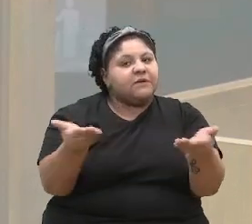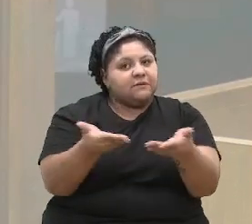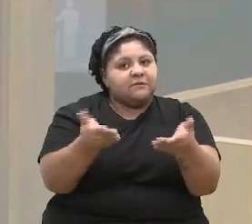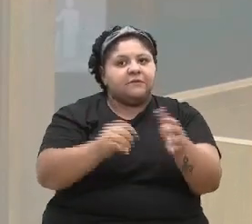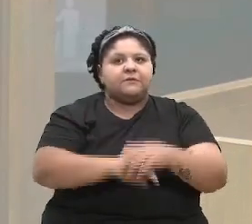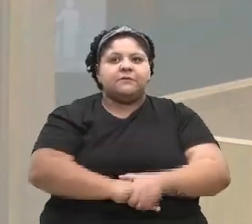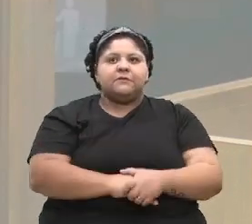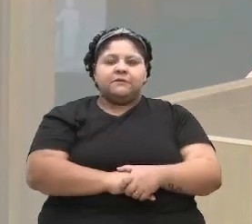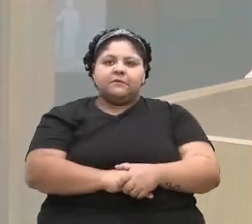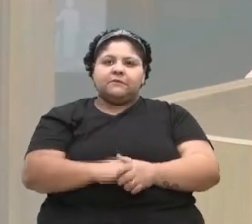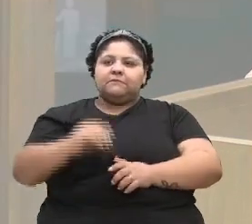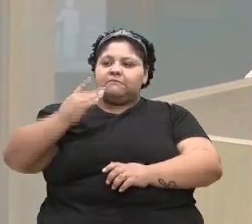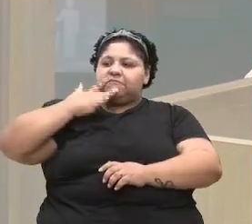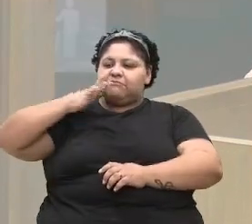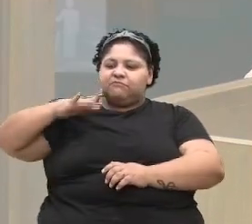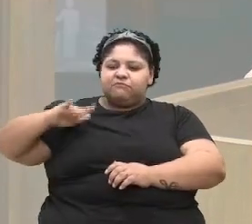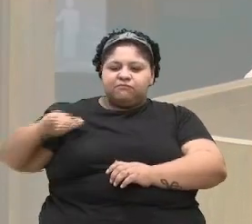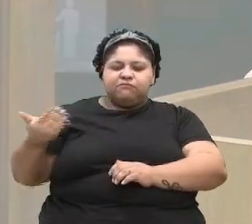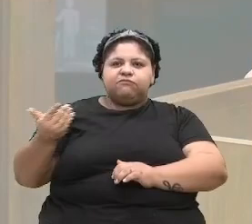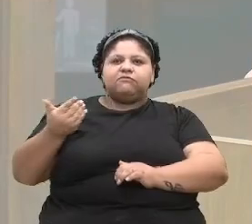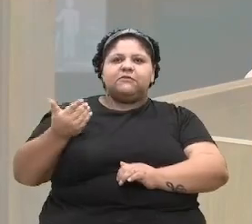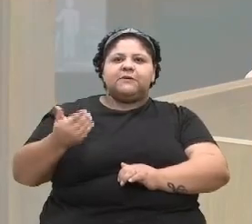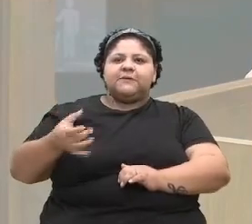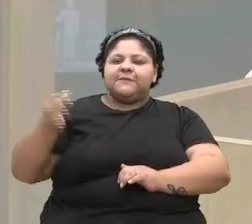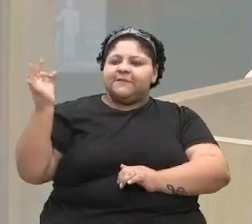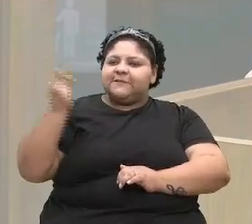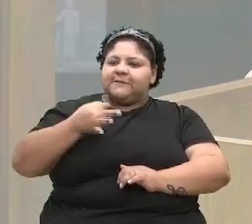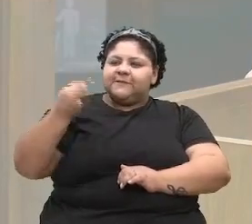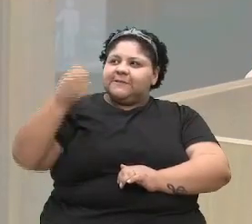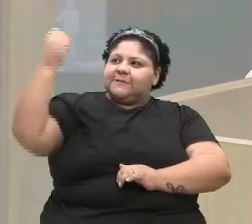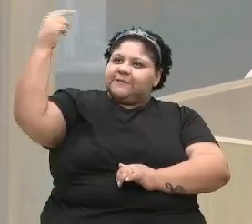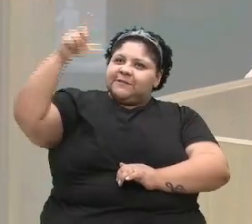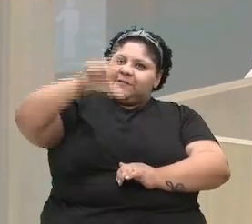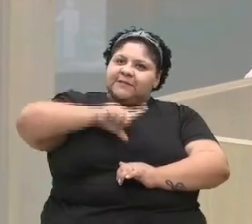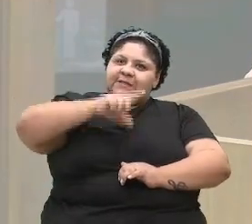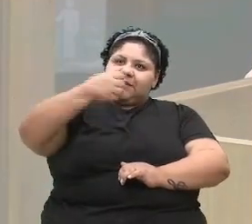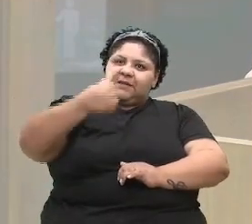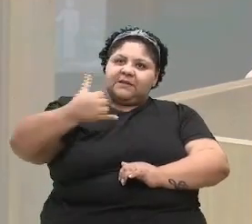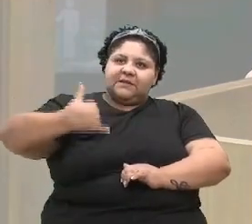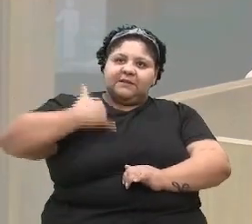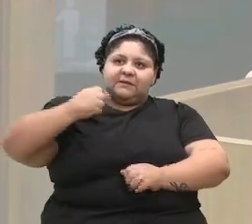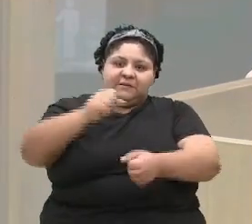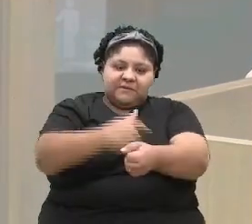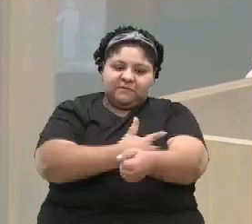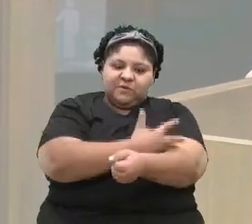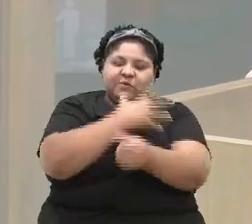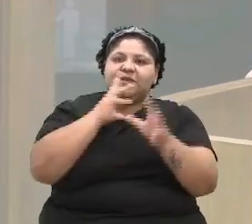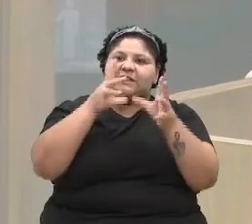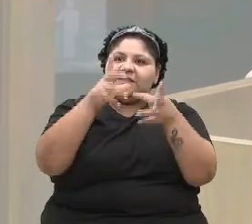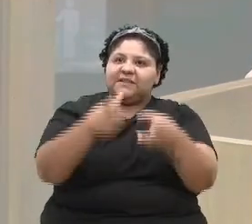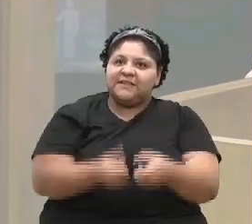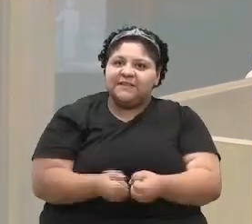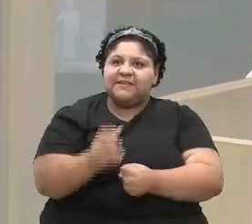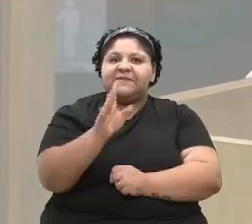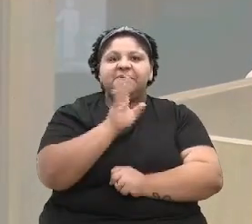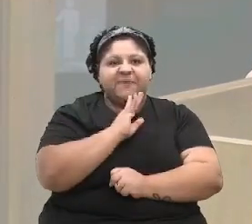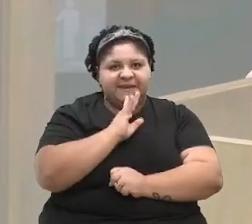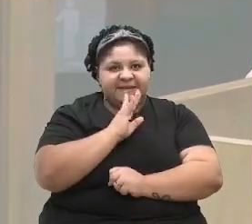Ele é um menino incrível e iluminado, que tem 6 anos e que emociona a todos que o